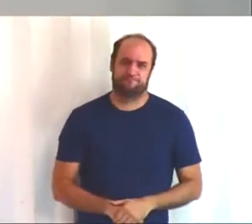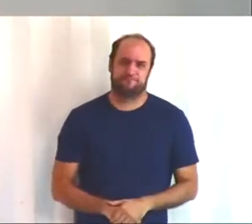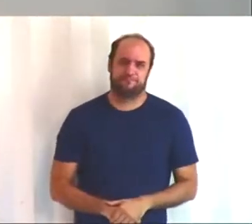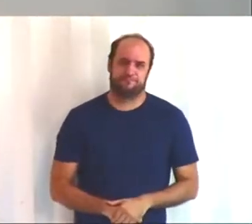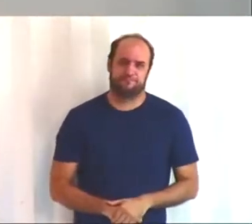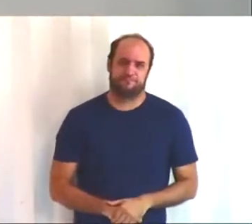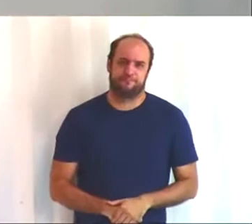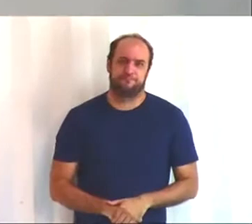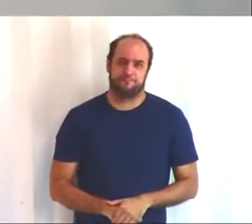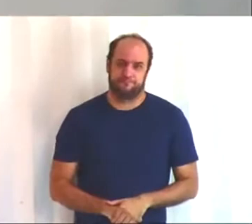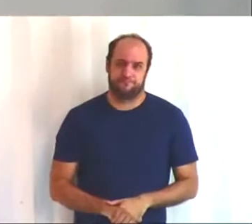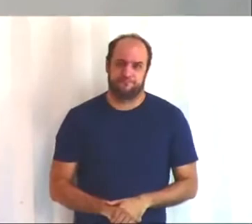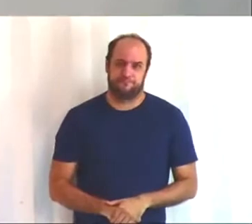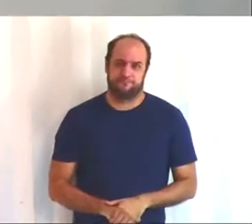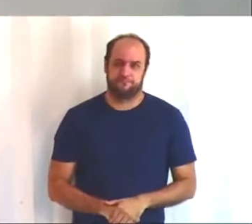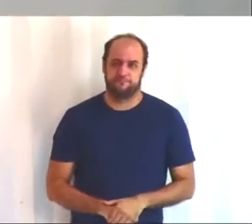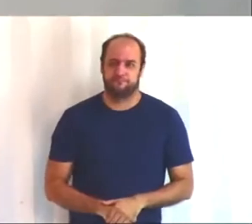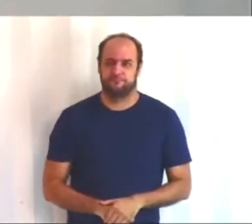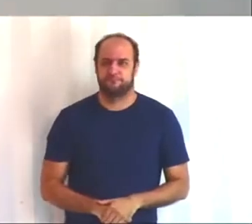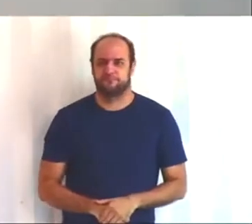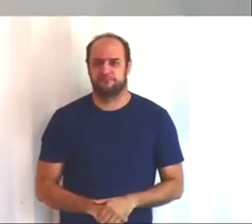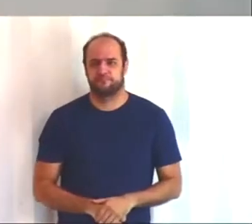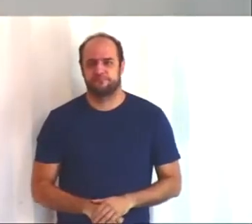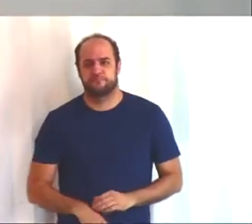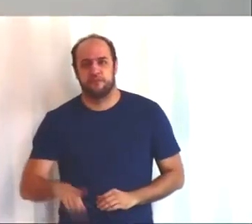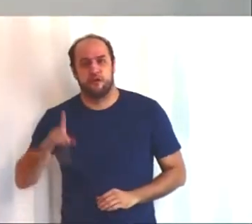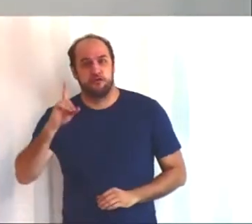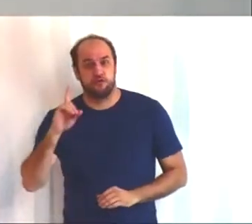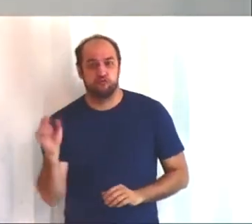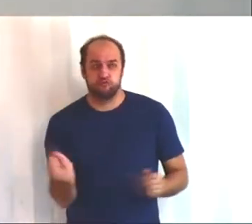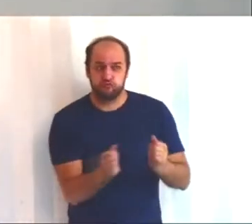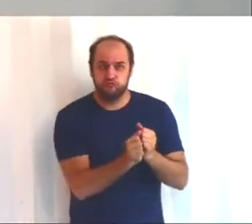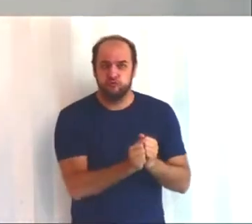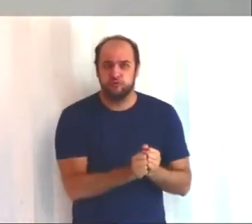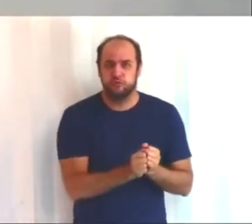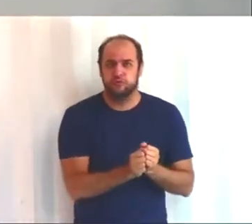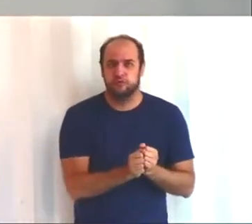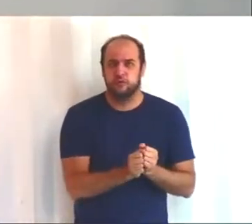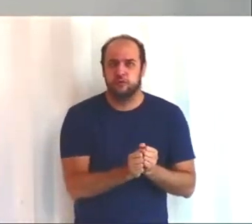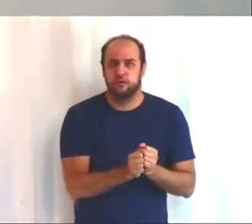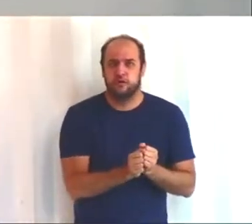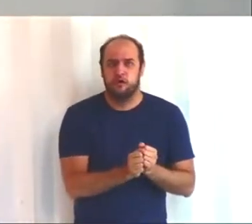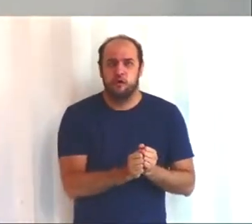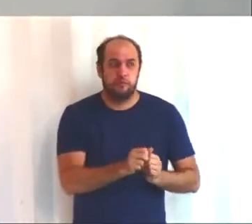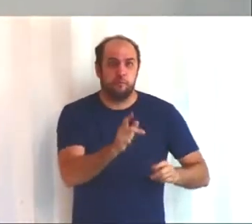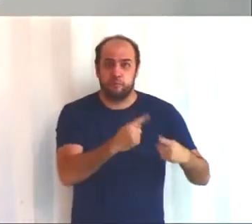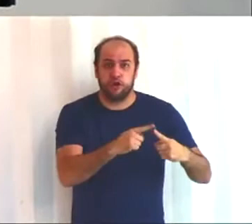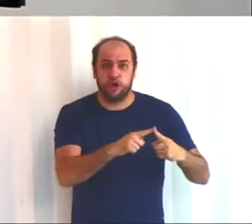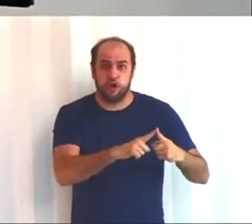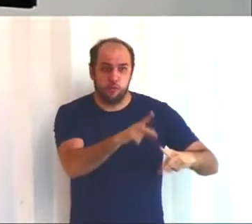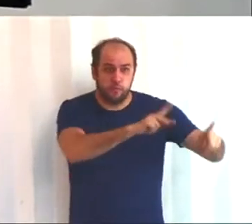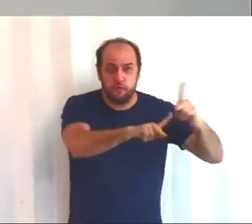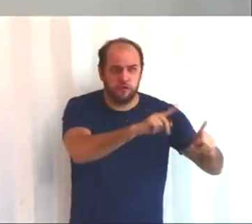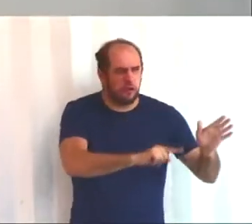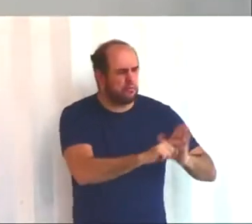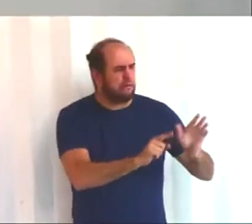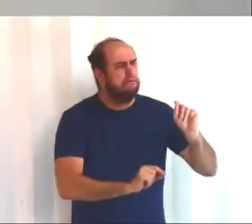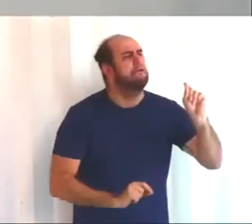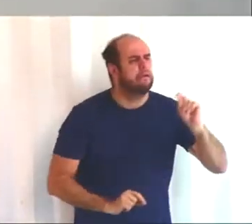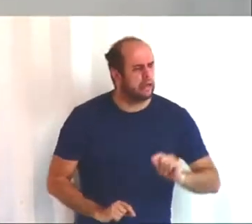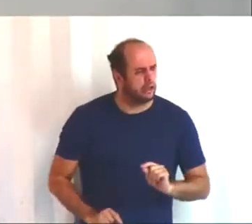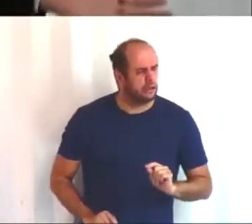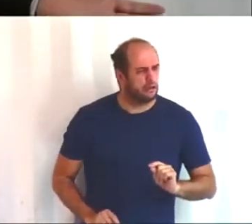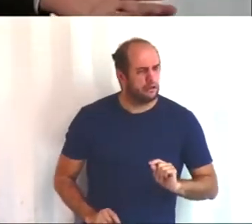Deus disse, eles vão pelejar contra ti. Eles vão dizer, afinal de contas, quem é você? Afinal de contas, você não fala coisas boas da parte de